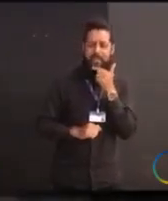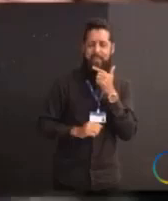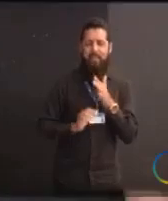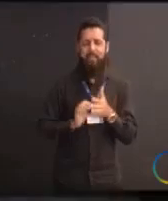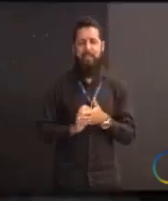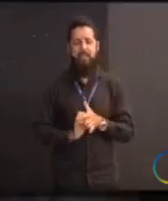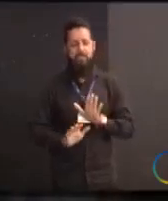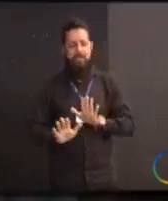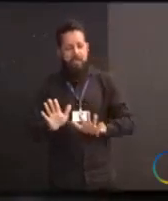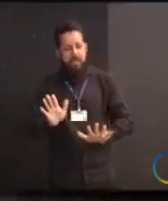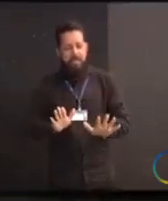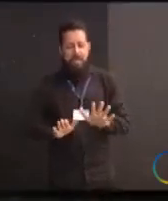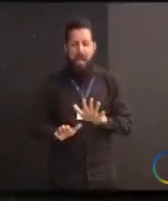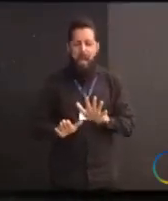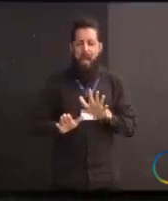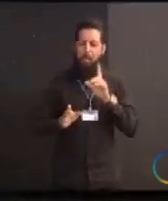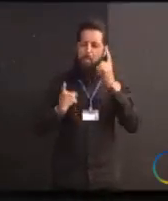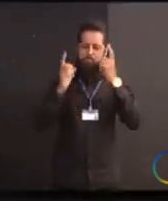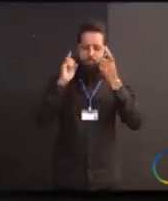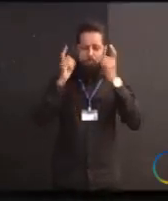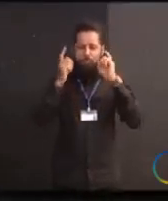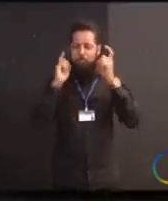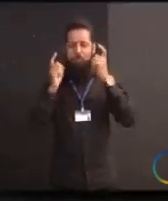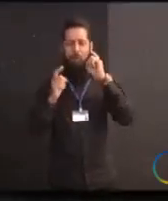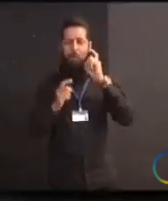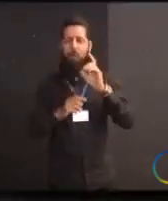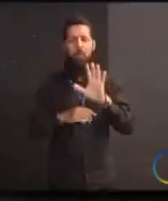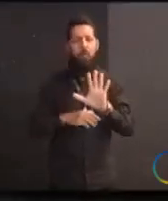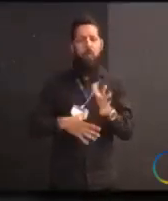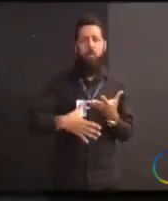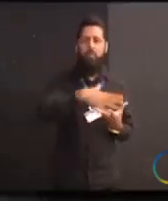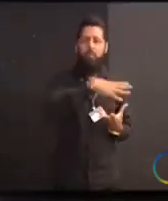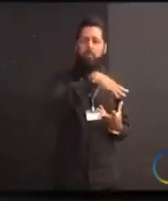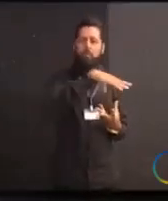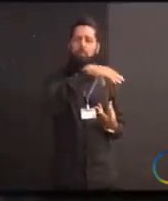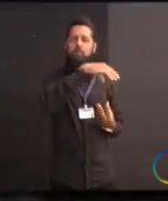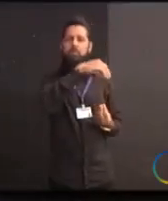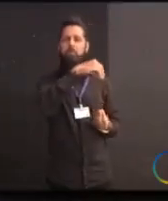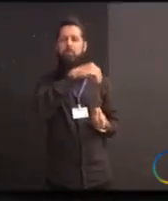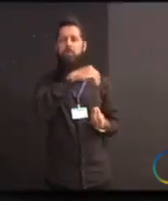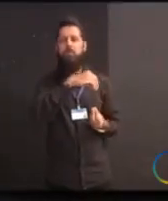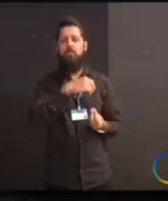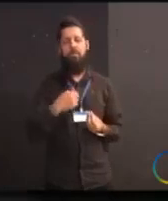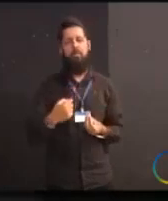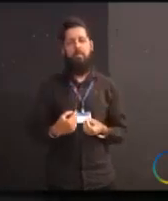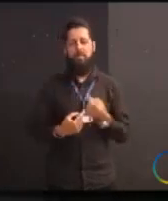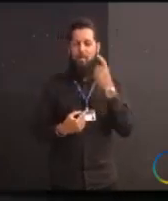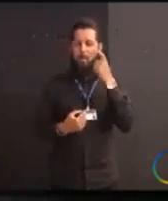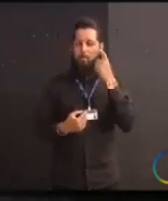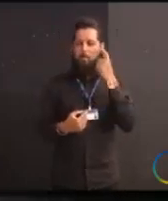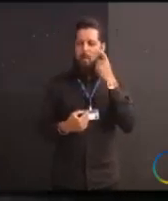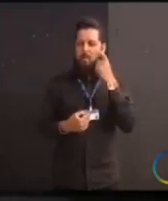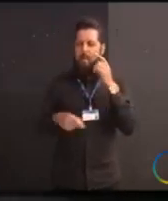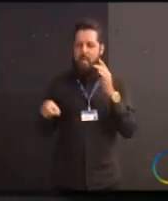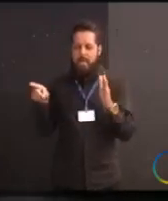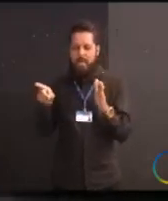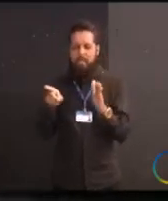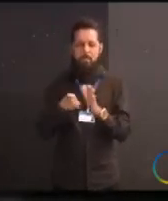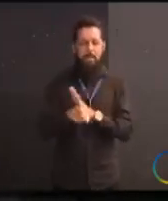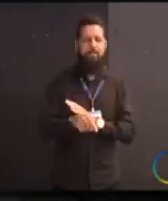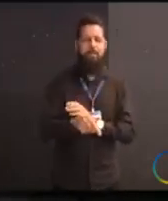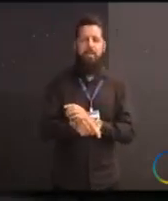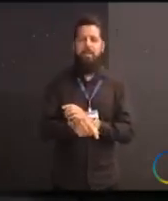vamos preocupar com isso. Mas aí eu não me dei por satisfeito, fiz uma pior, a pior das piores. Ô Chico, você